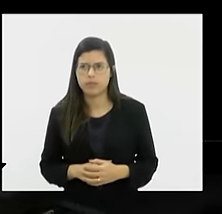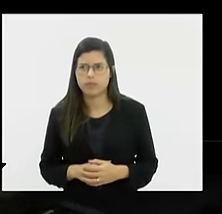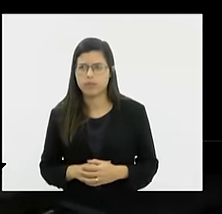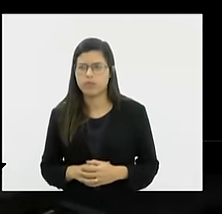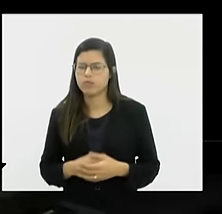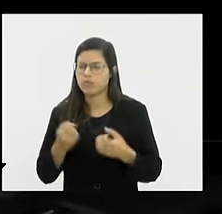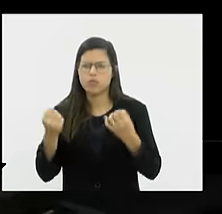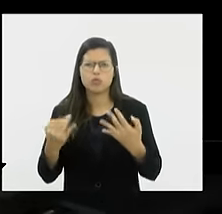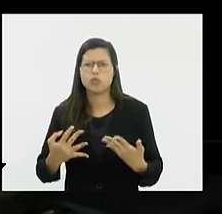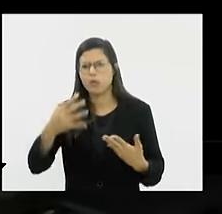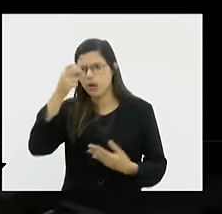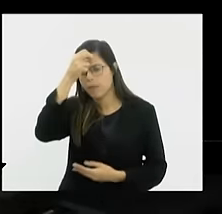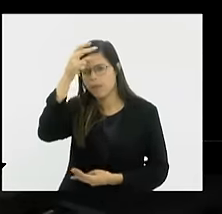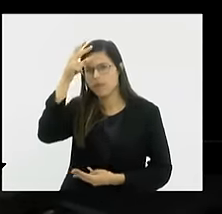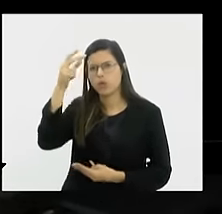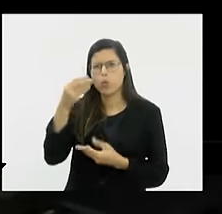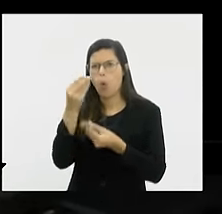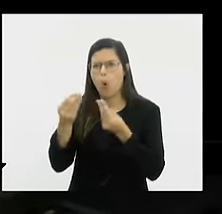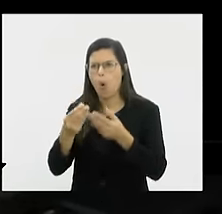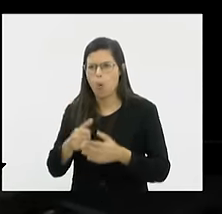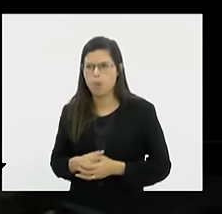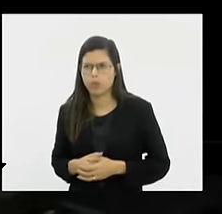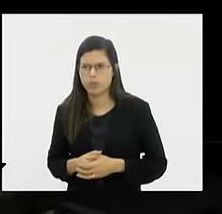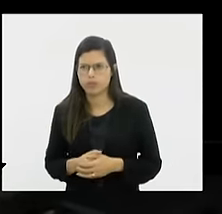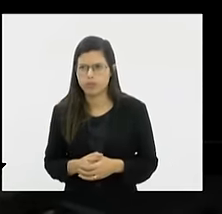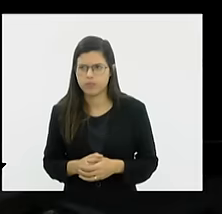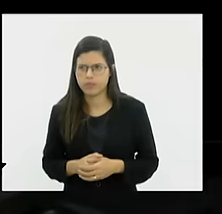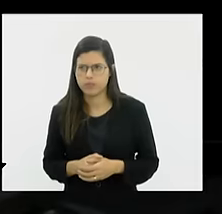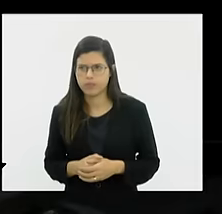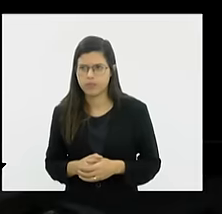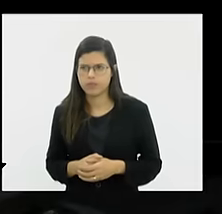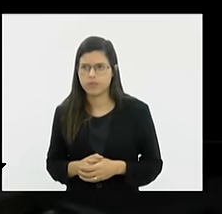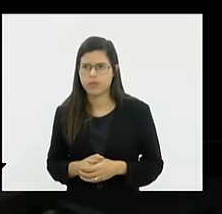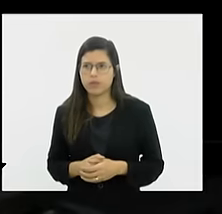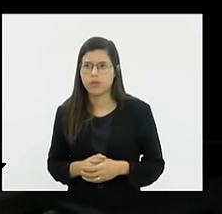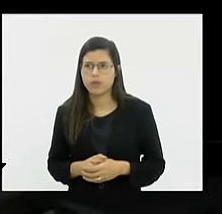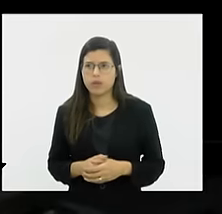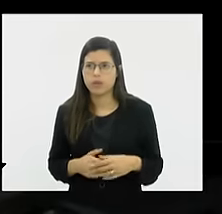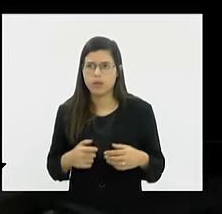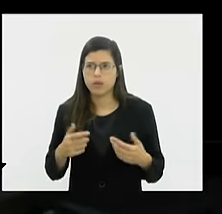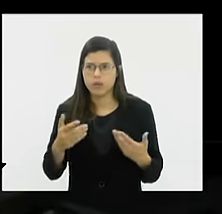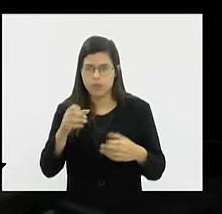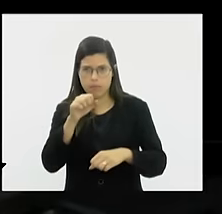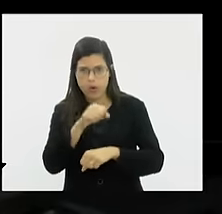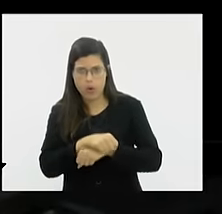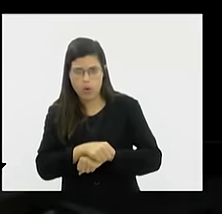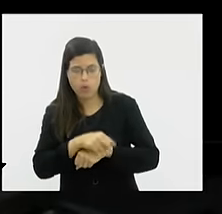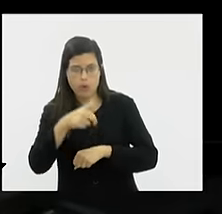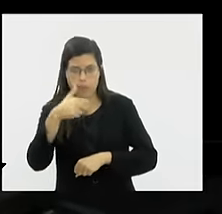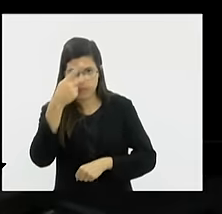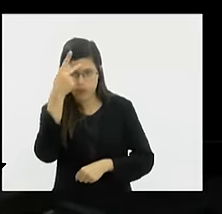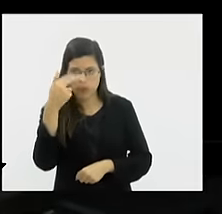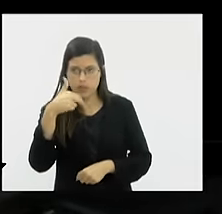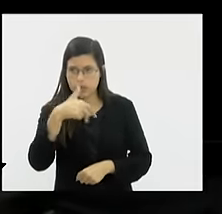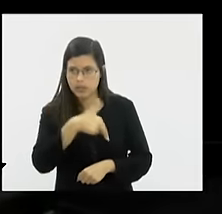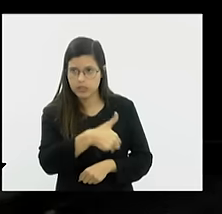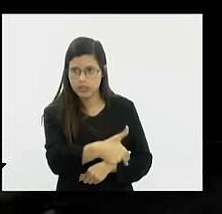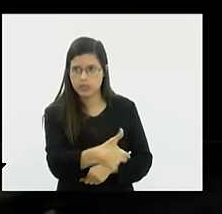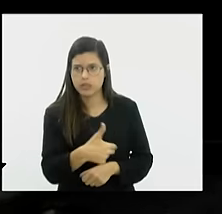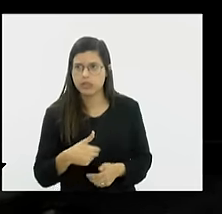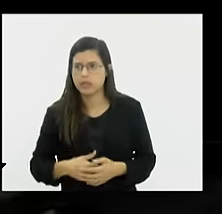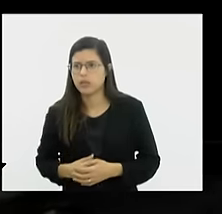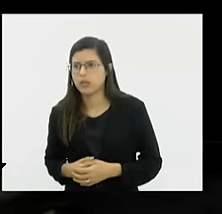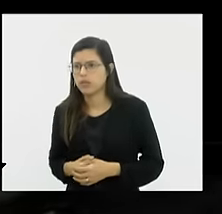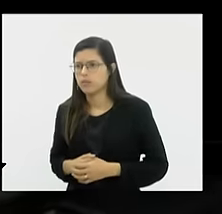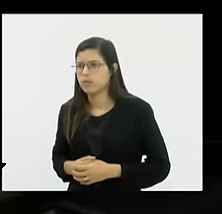Como é que funciona isso? Onde a van tem que passar? A van tem que largar o passageiro. Os passageiros poderem vir. A van vindo. Ela